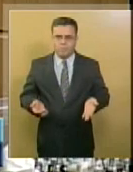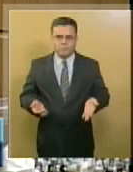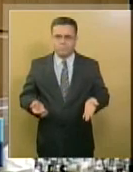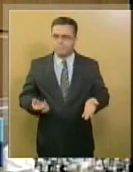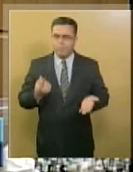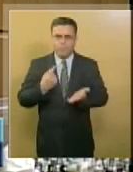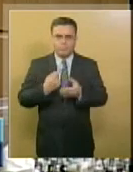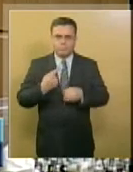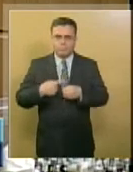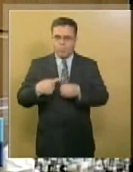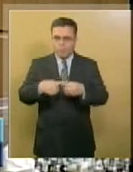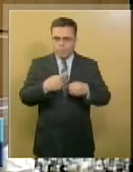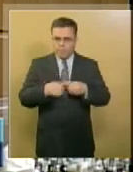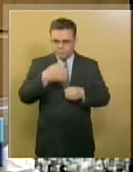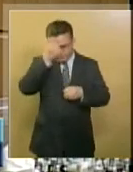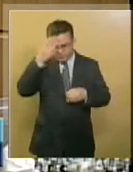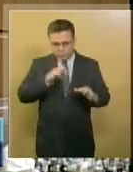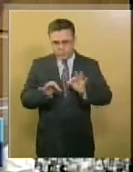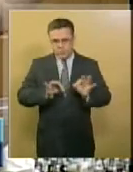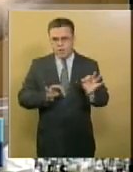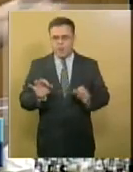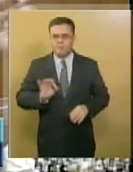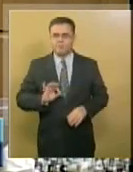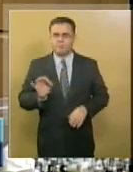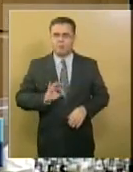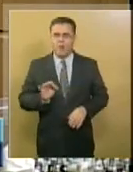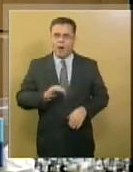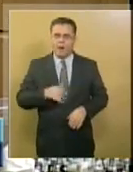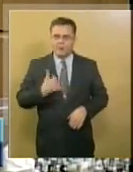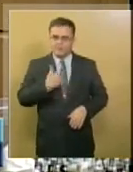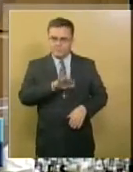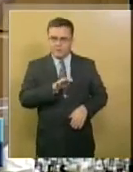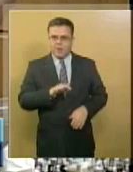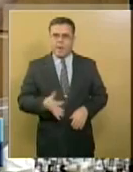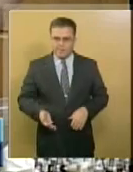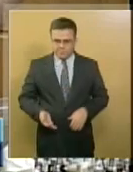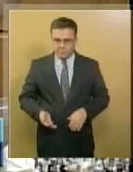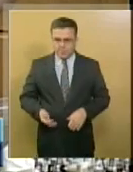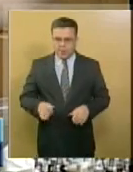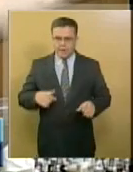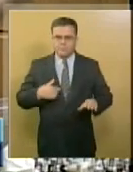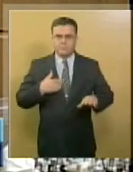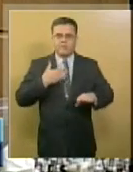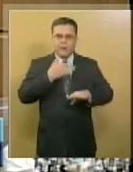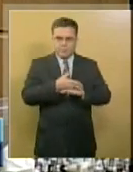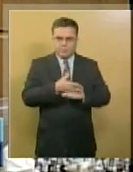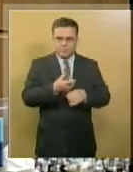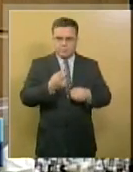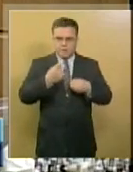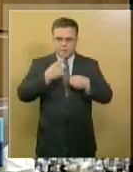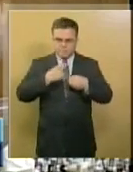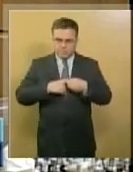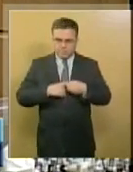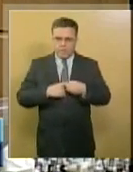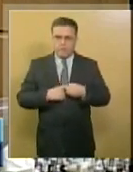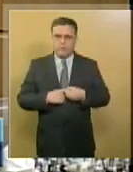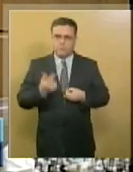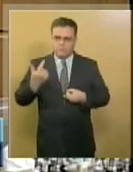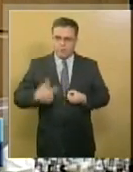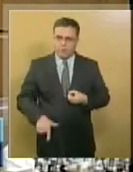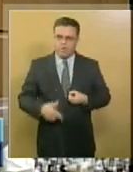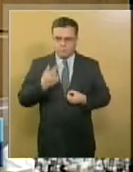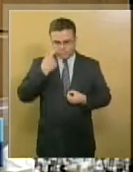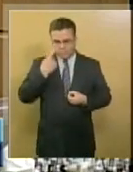não estão dando a destinação correta. Esses animais fazem um círculo, vai para o curral e volta para o carroceiro para começar tudo